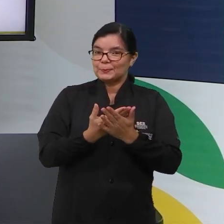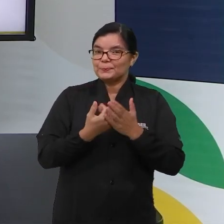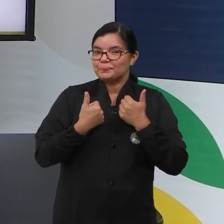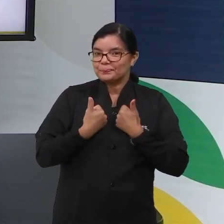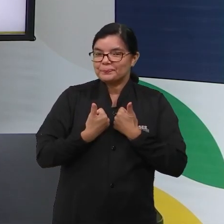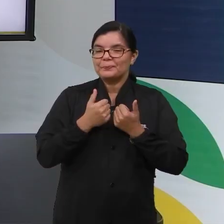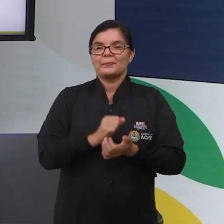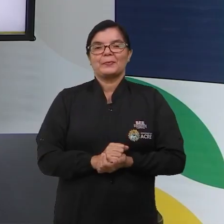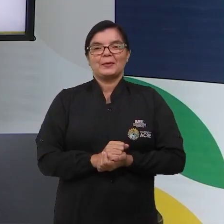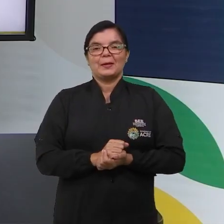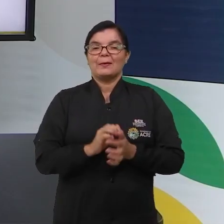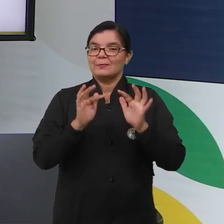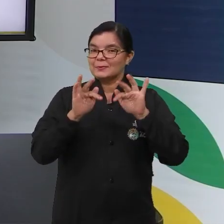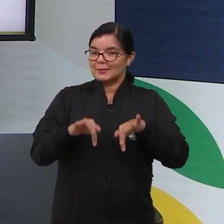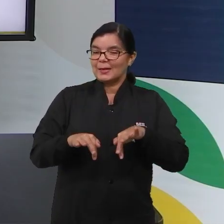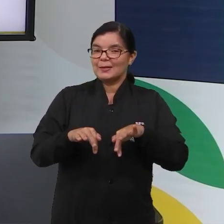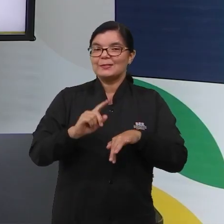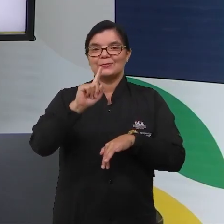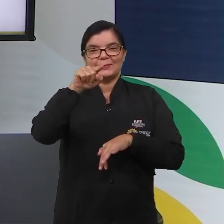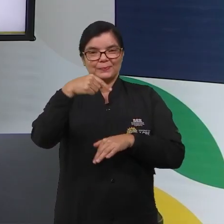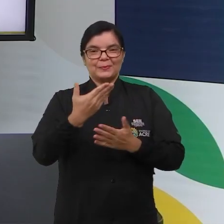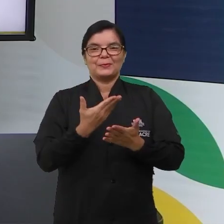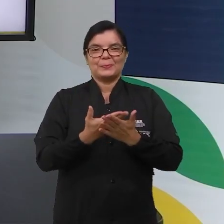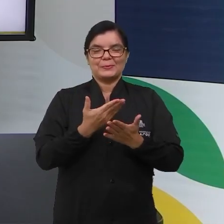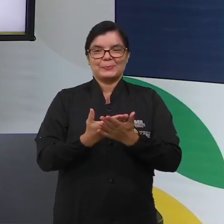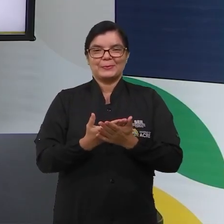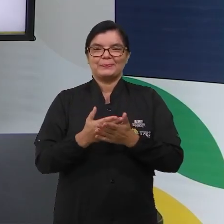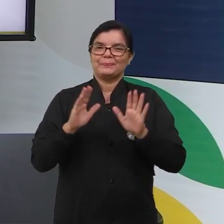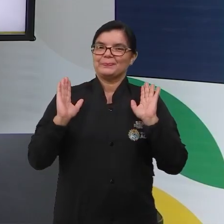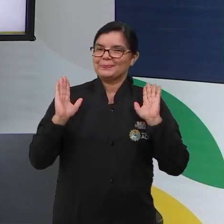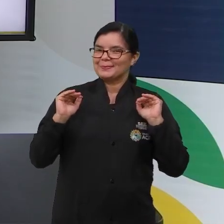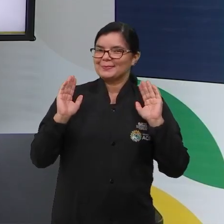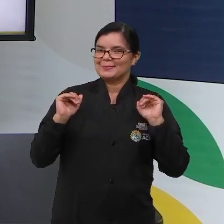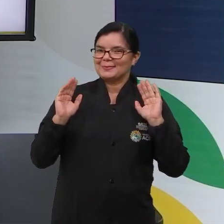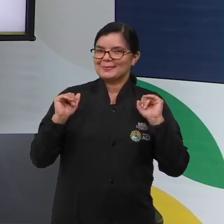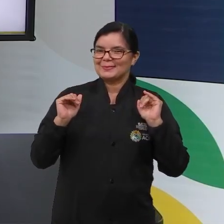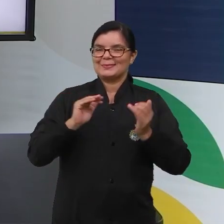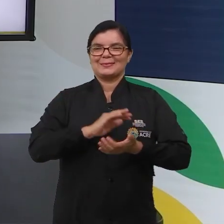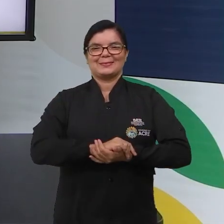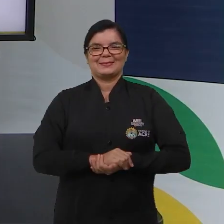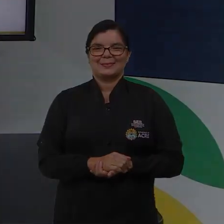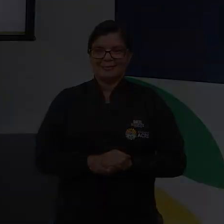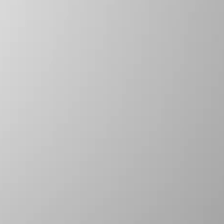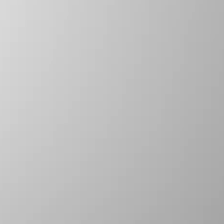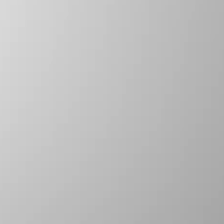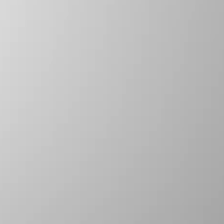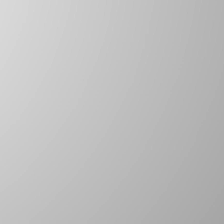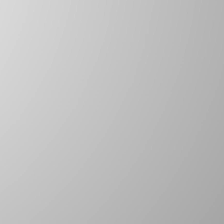certo? Nós ficamos por aqui e a gente se vê numa próxima. Até mais, tchau!